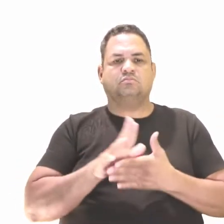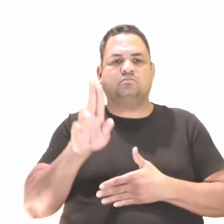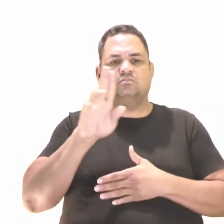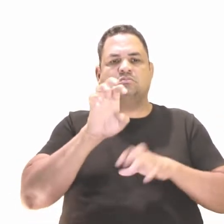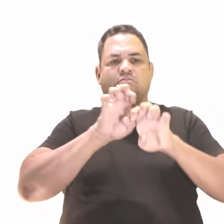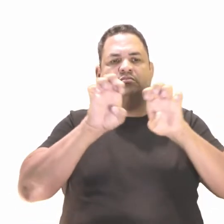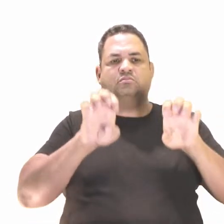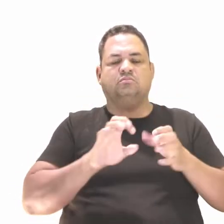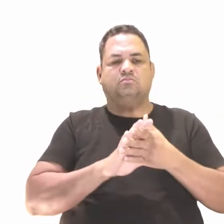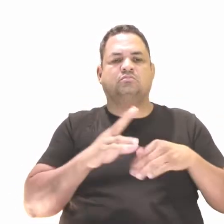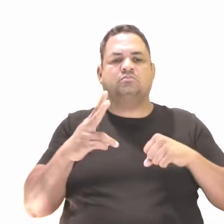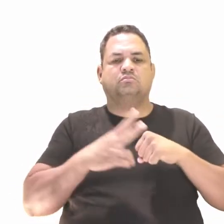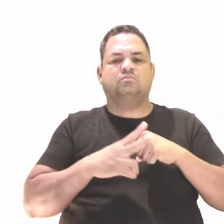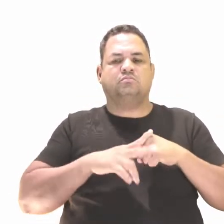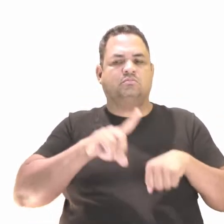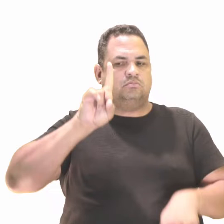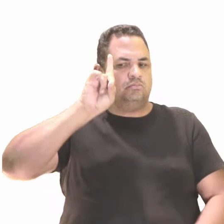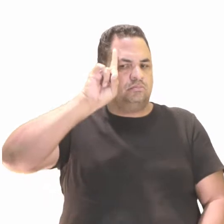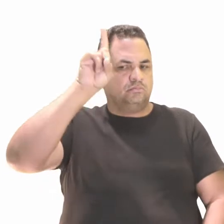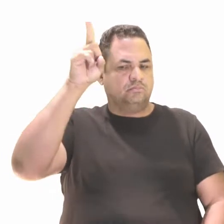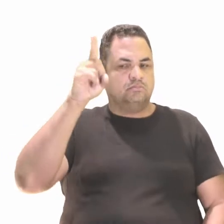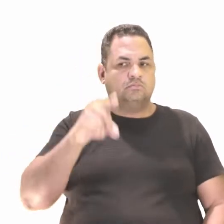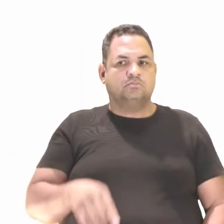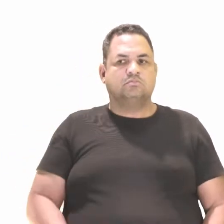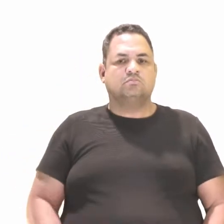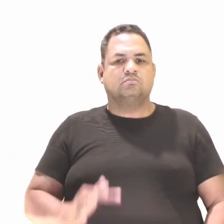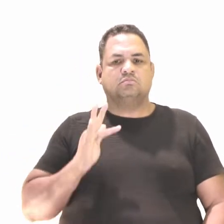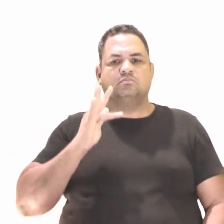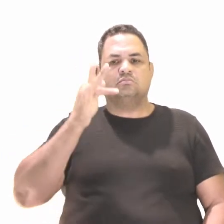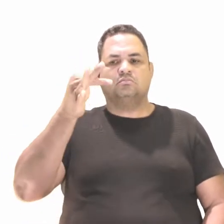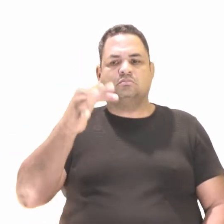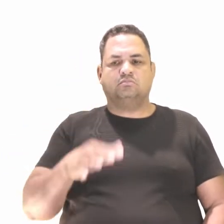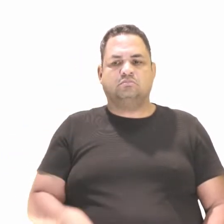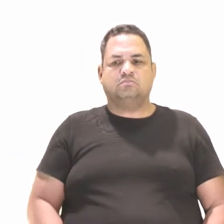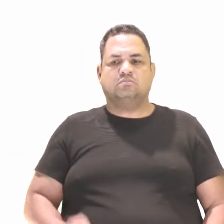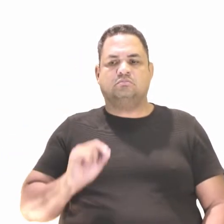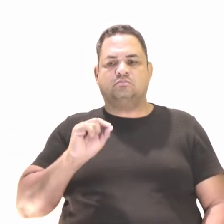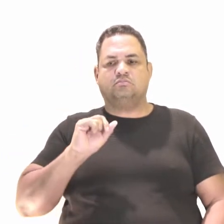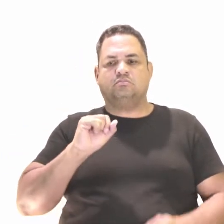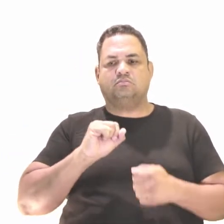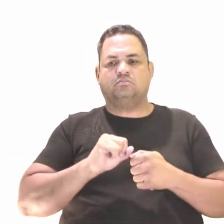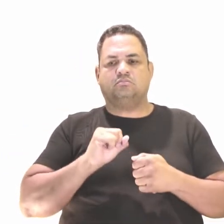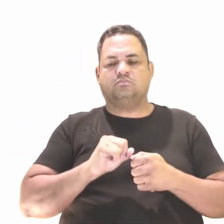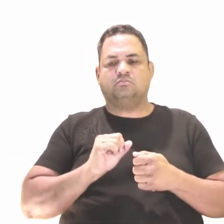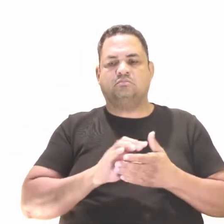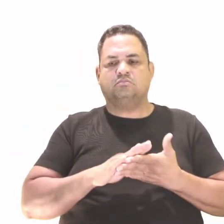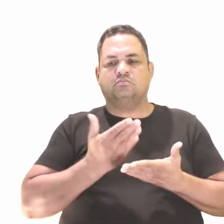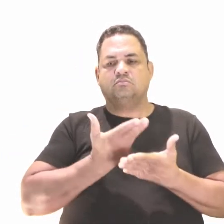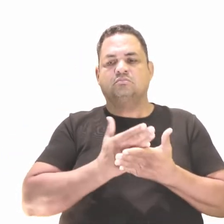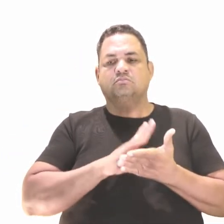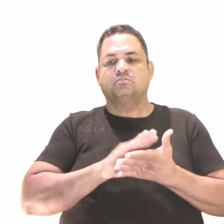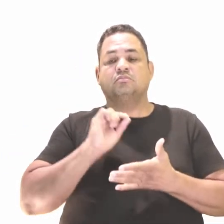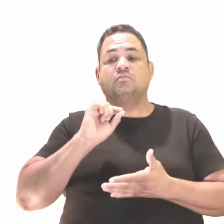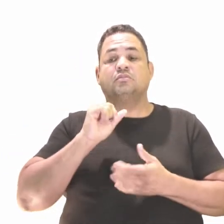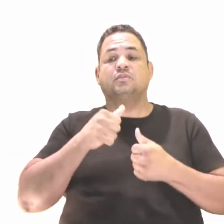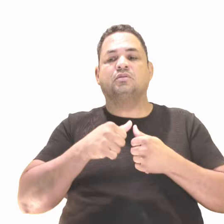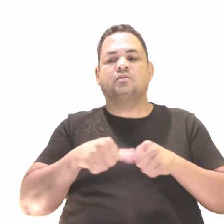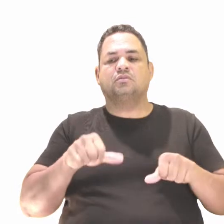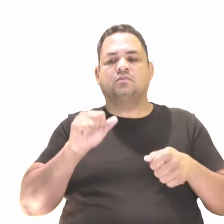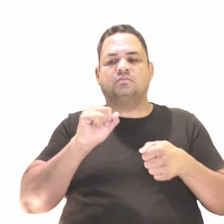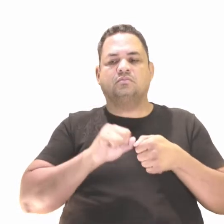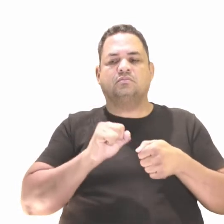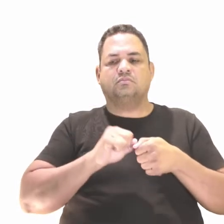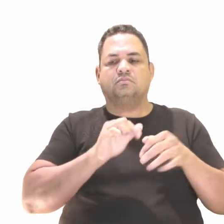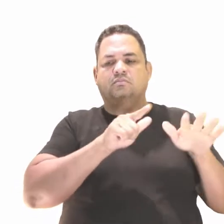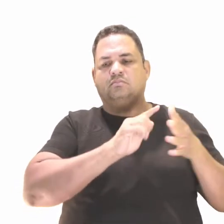do verbo to be com essa ideia de futuro, né? O que você vai fazer, porque se fosse traduzir o que você está fazendo